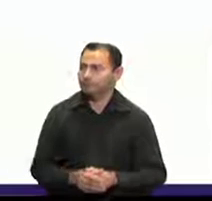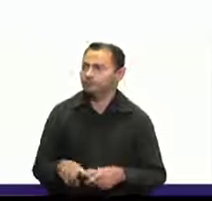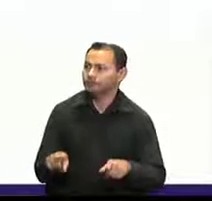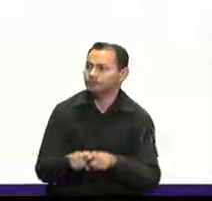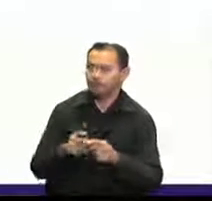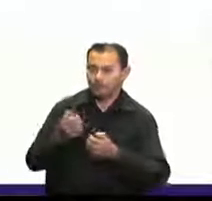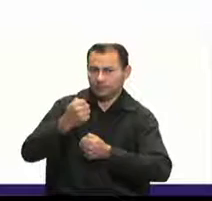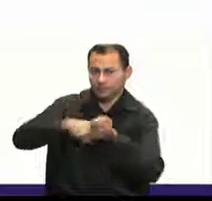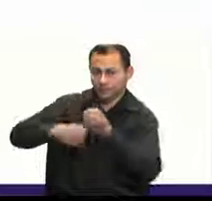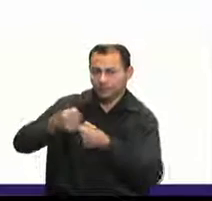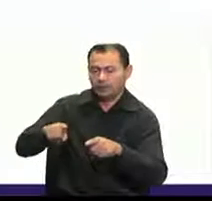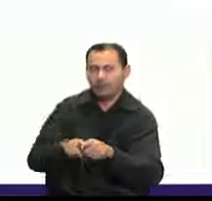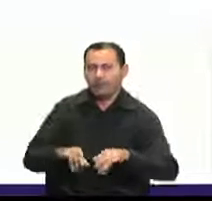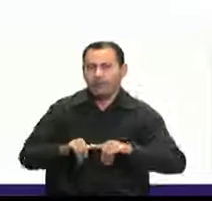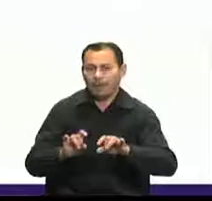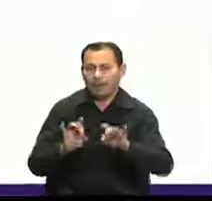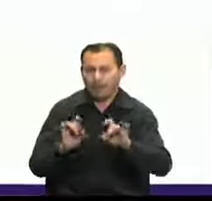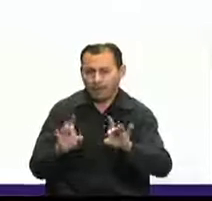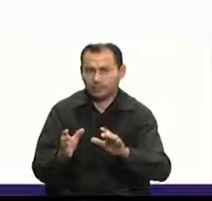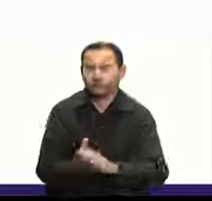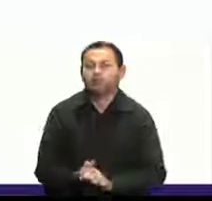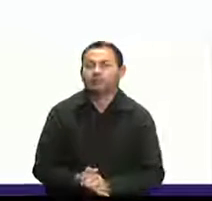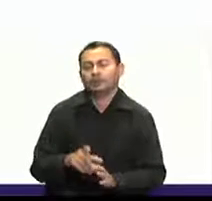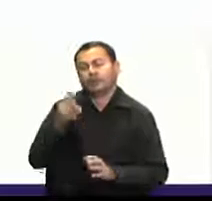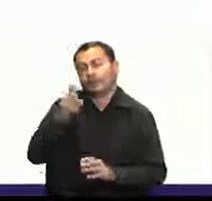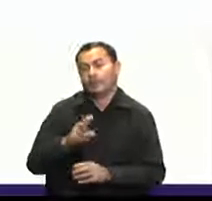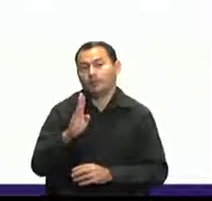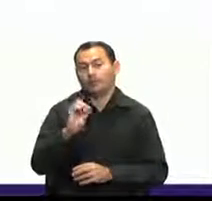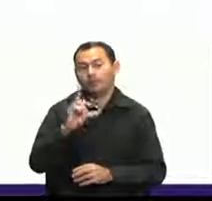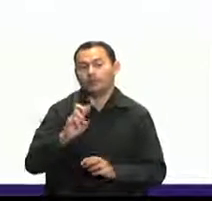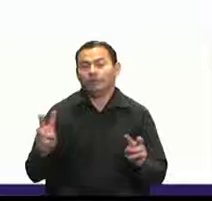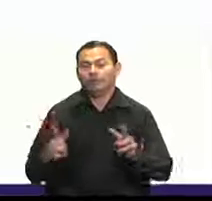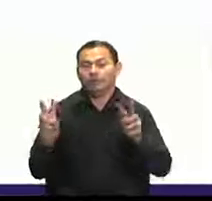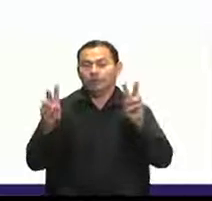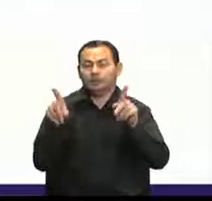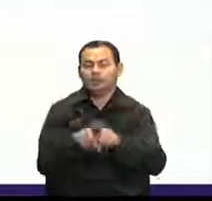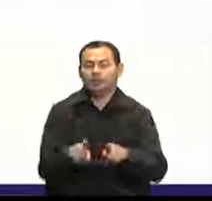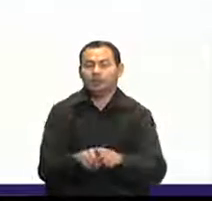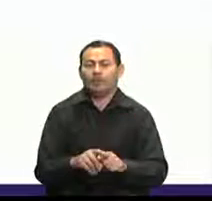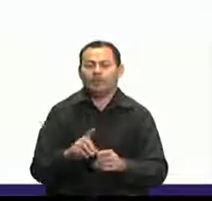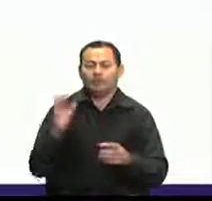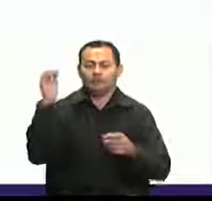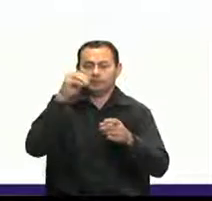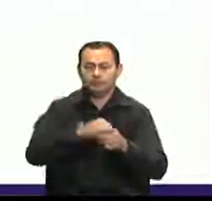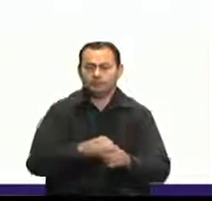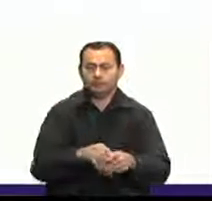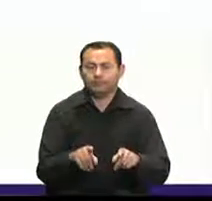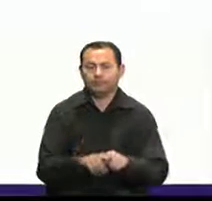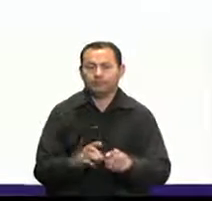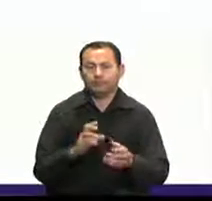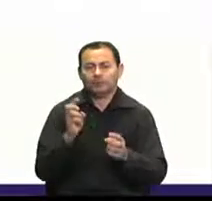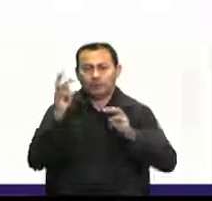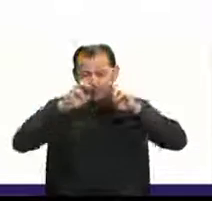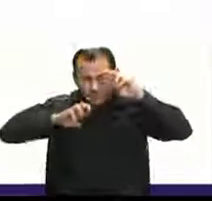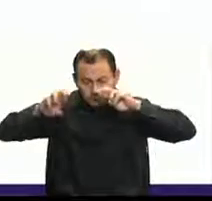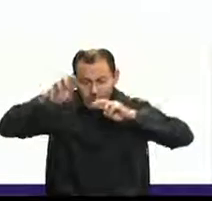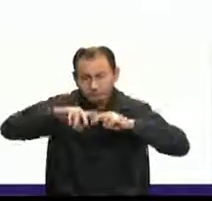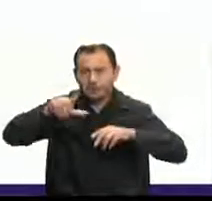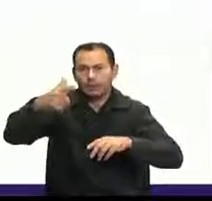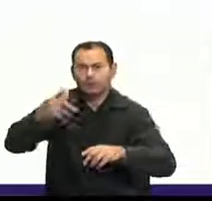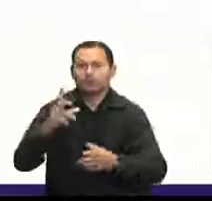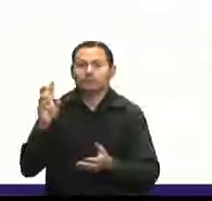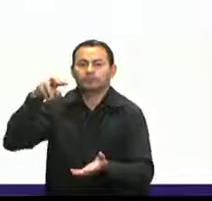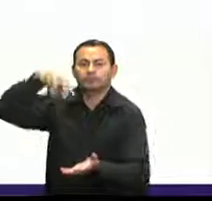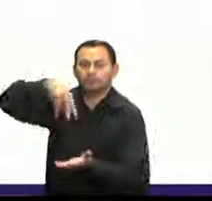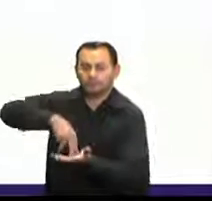os administradores de mercado seja em bolsa de valores as depositárias de consultoria e outros